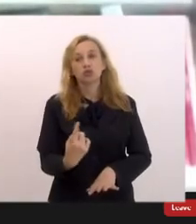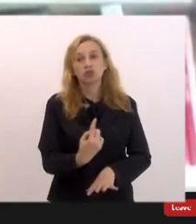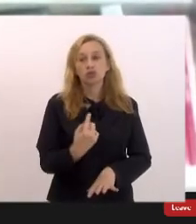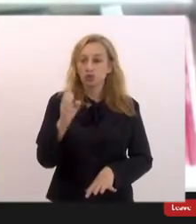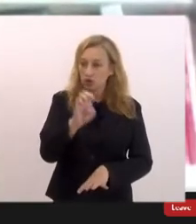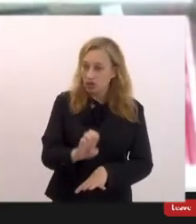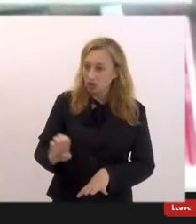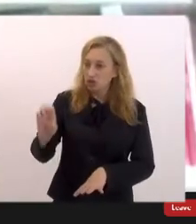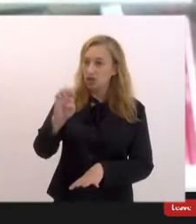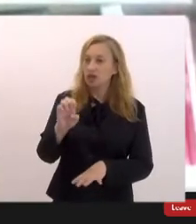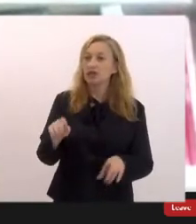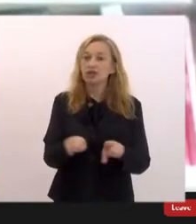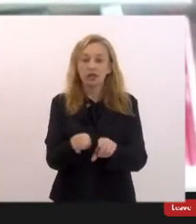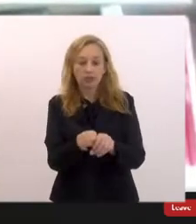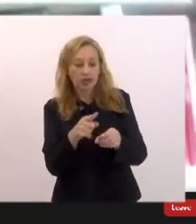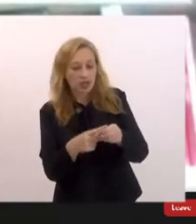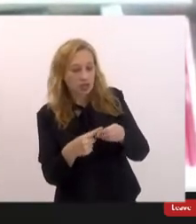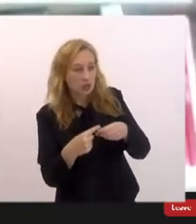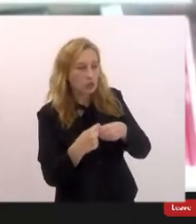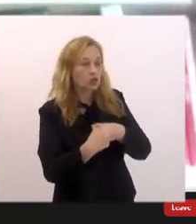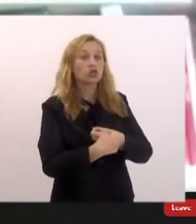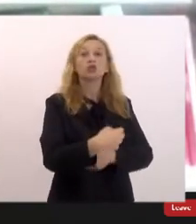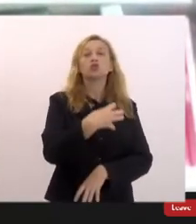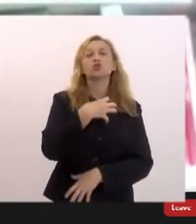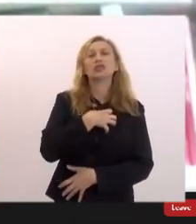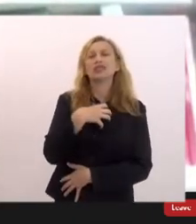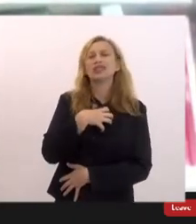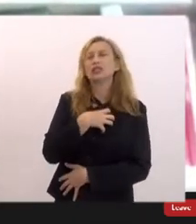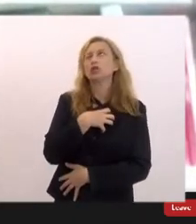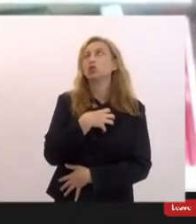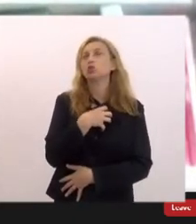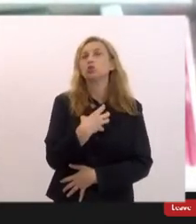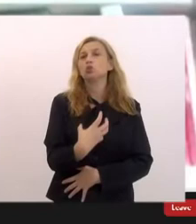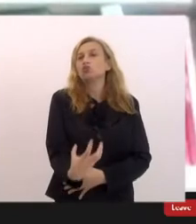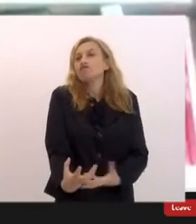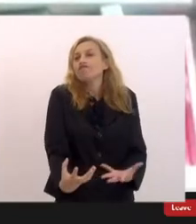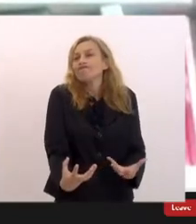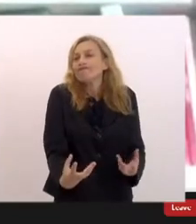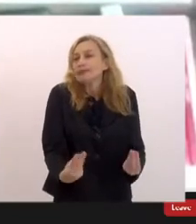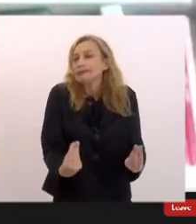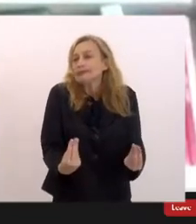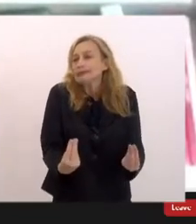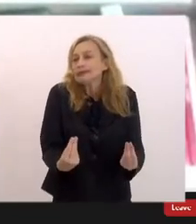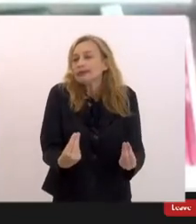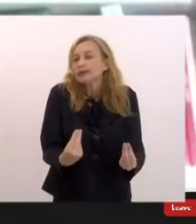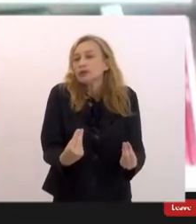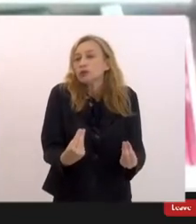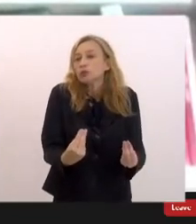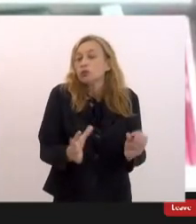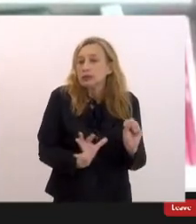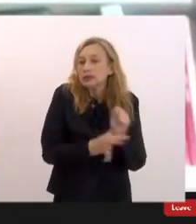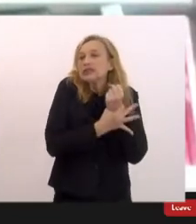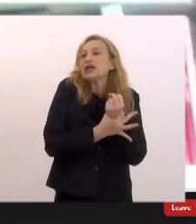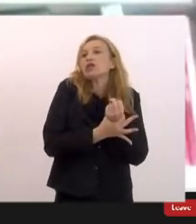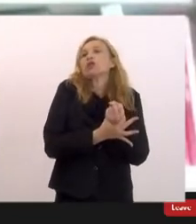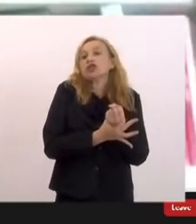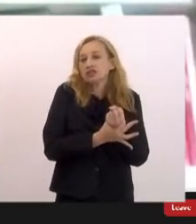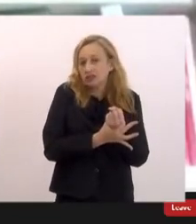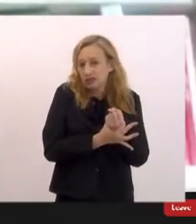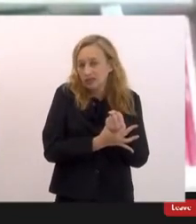dos nossos municípios, no sentido de dar essa